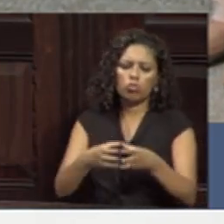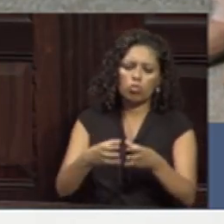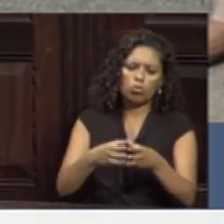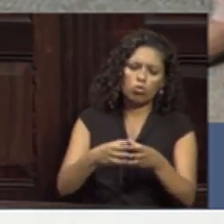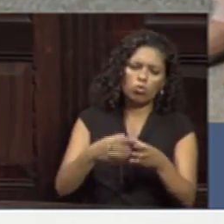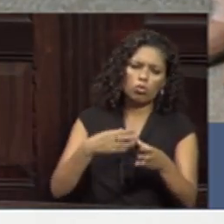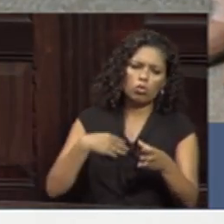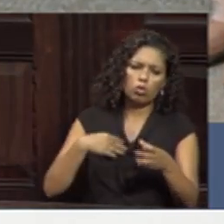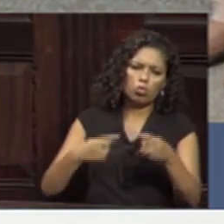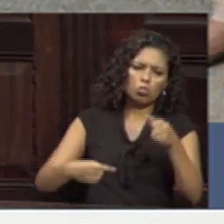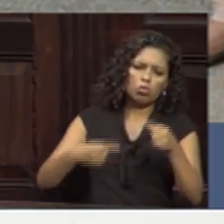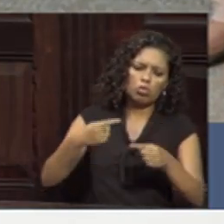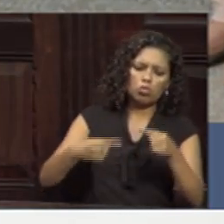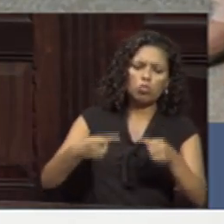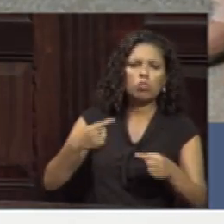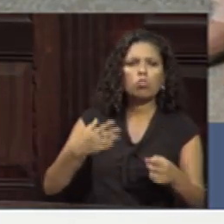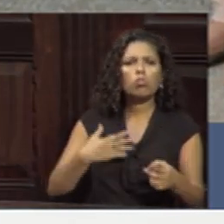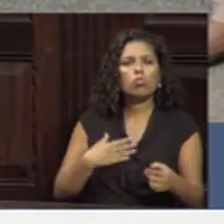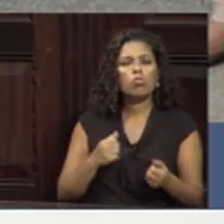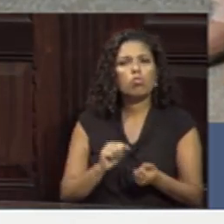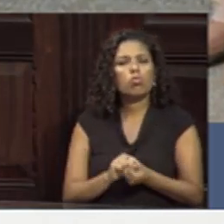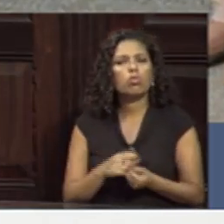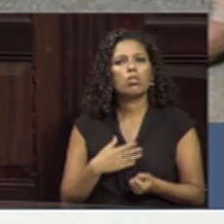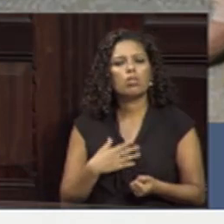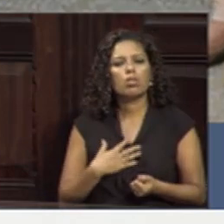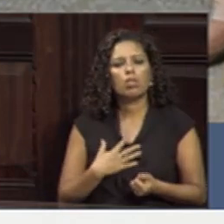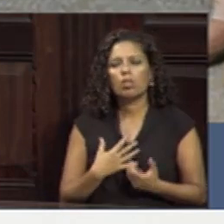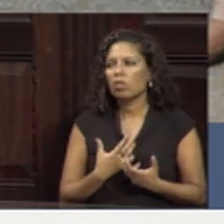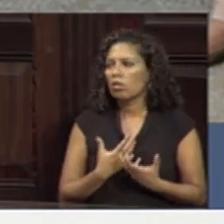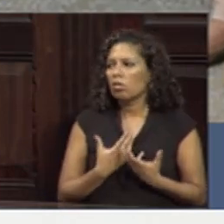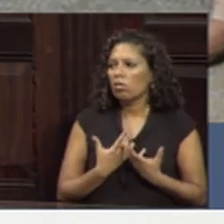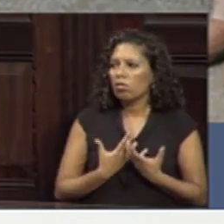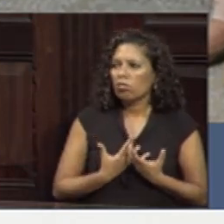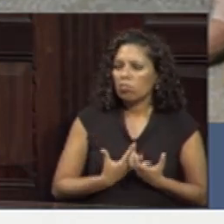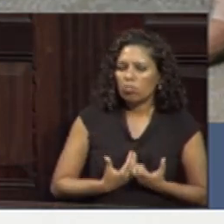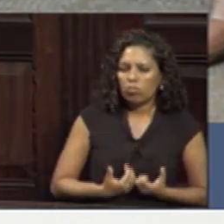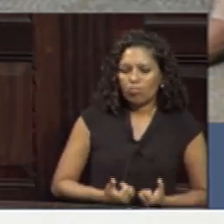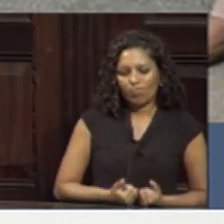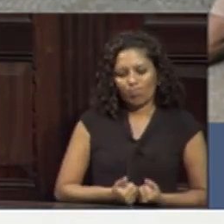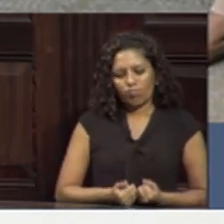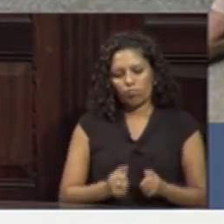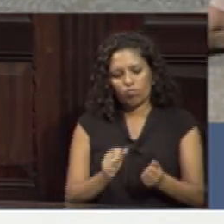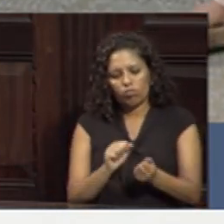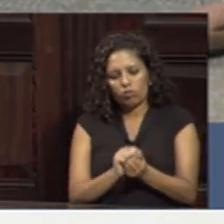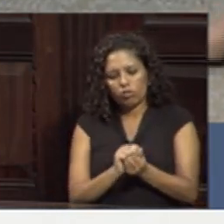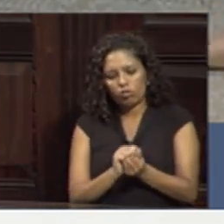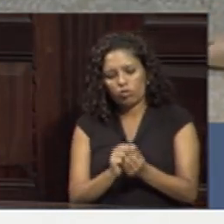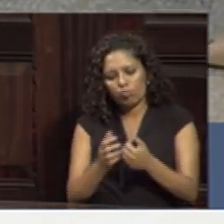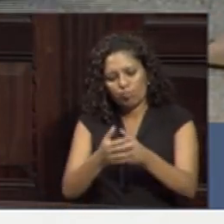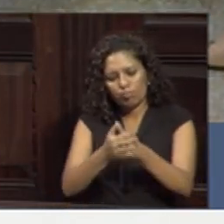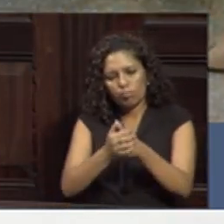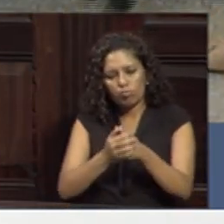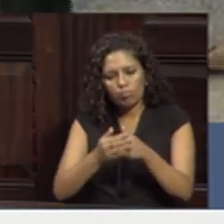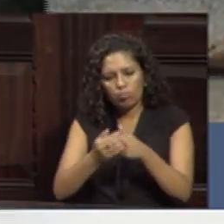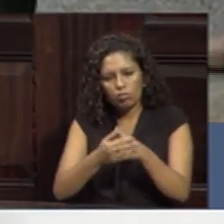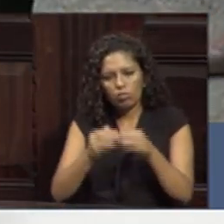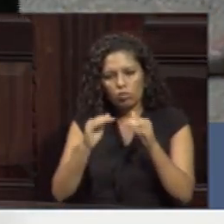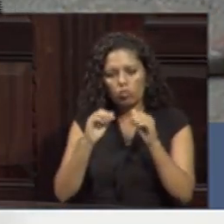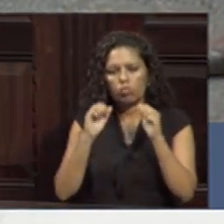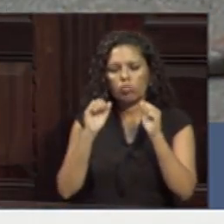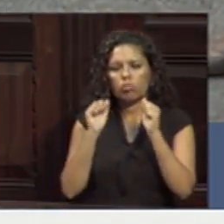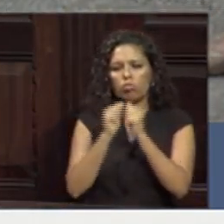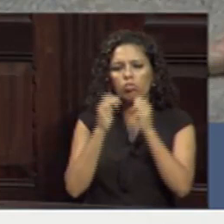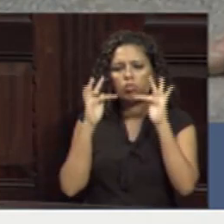bancada, eu me solidarizo com os familiares da vereadora